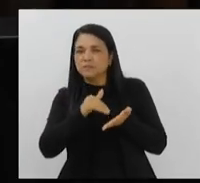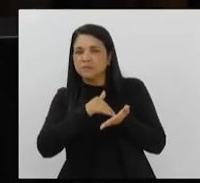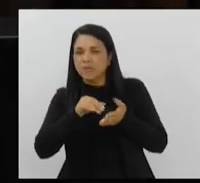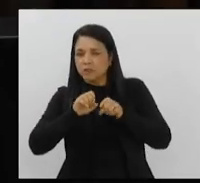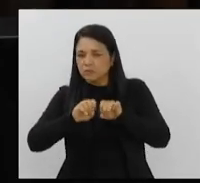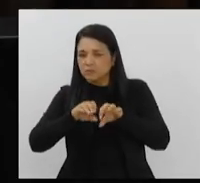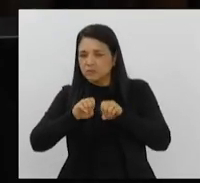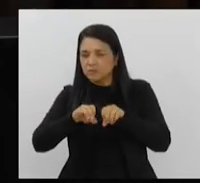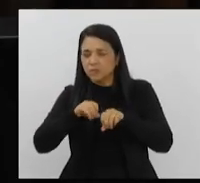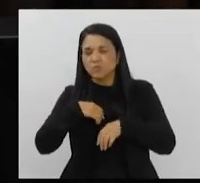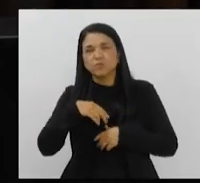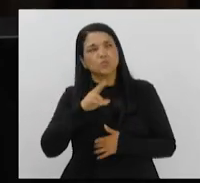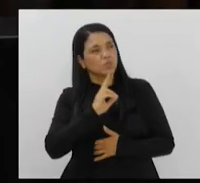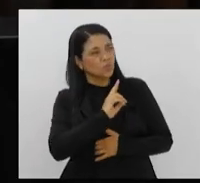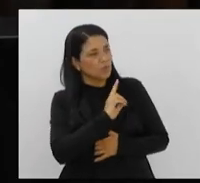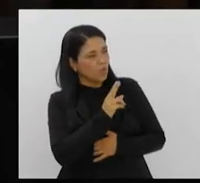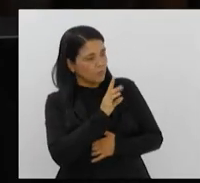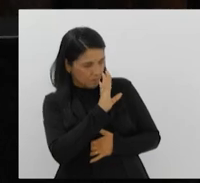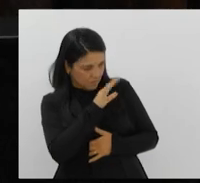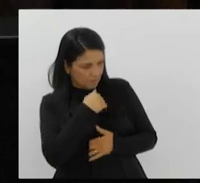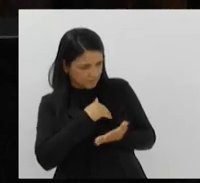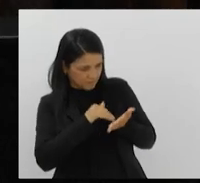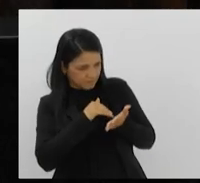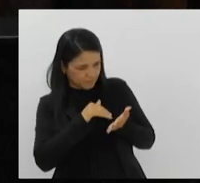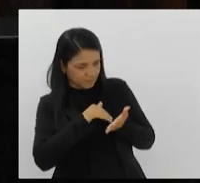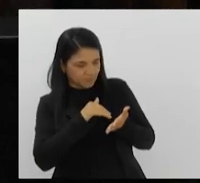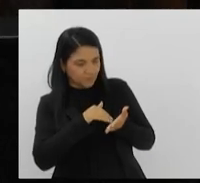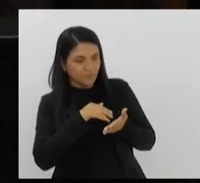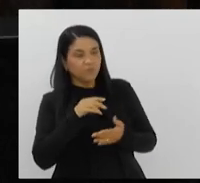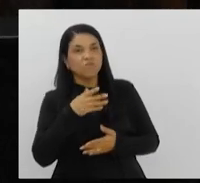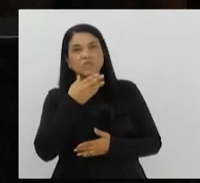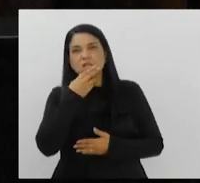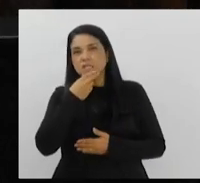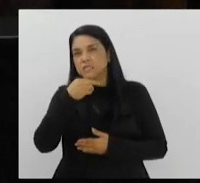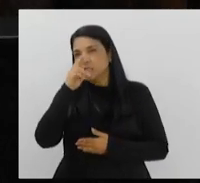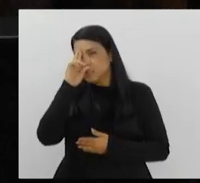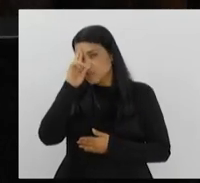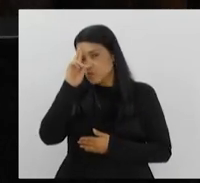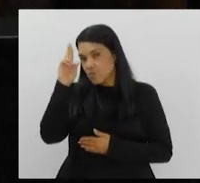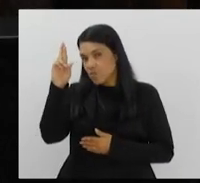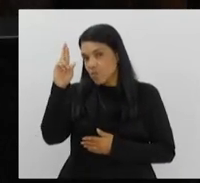do secretário de Educação é o senhor